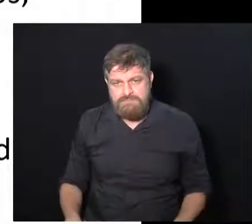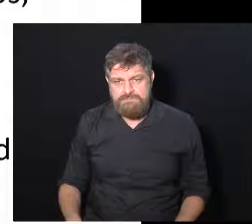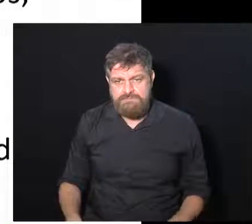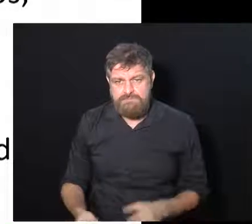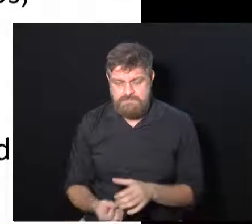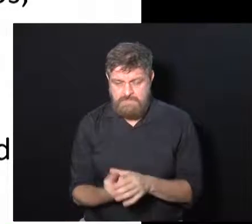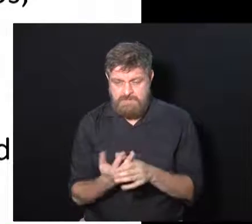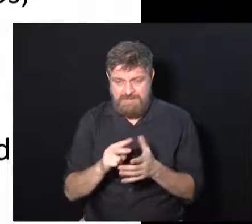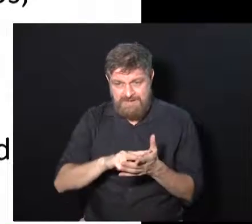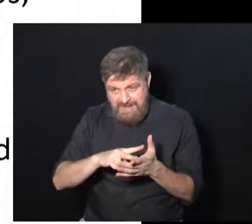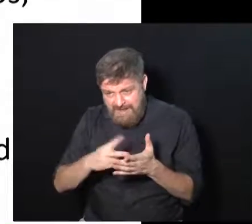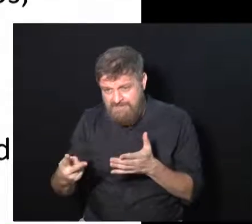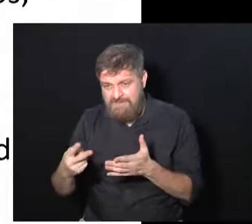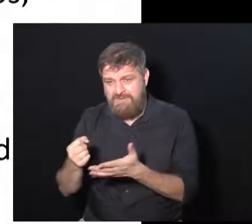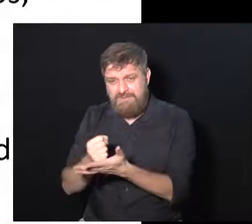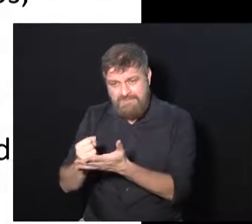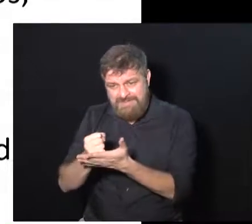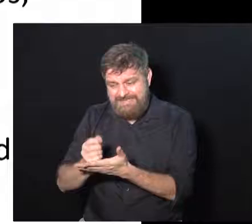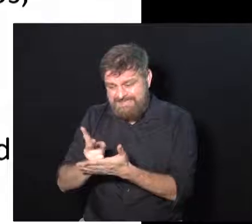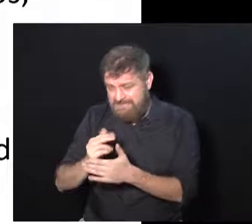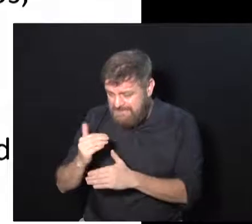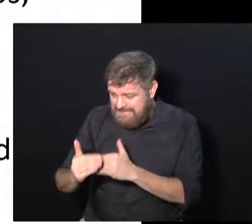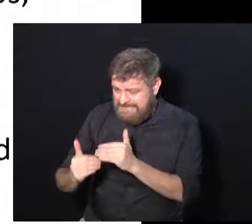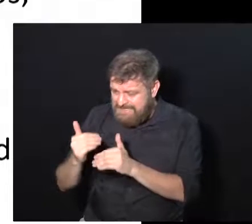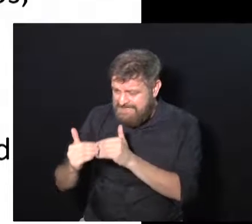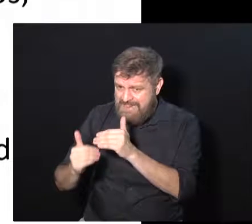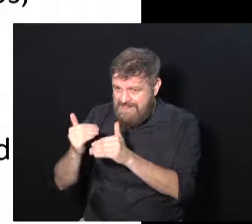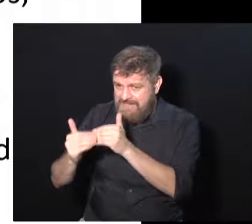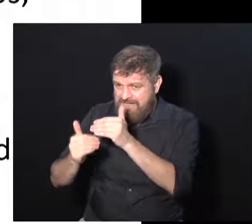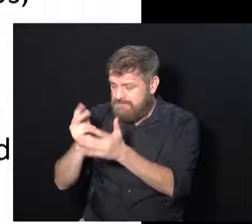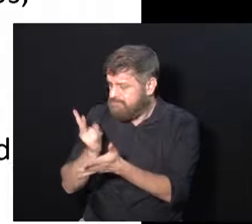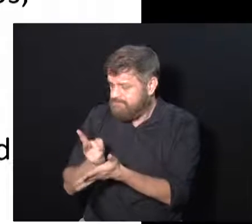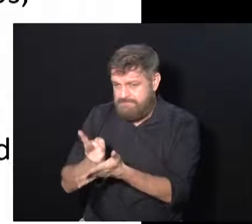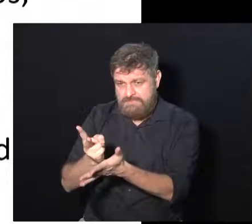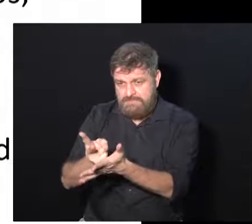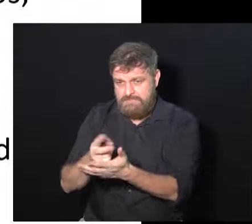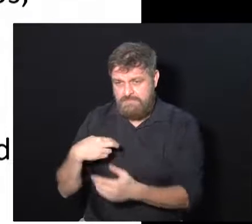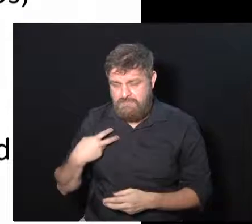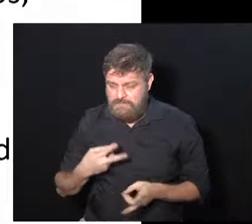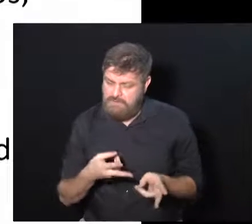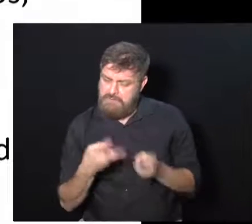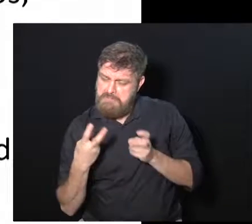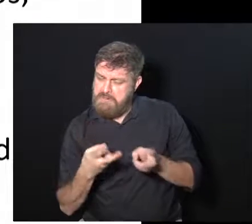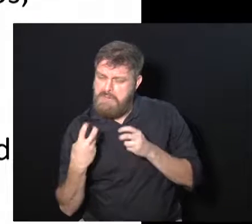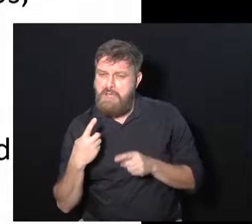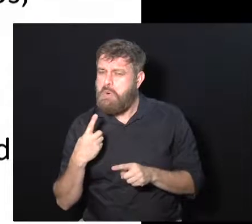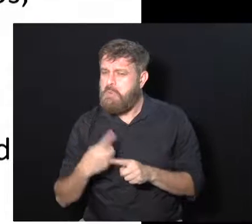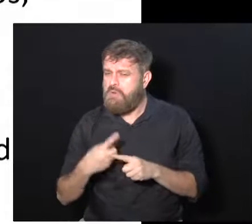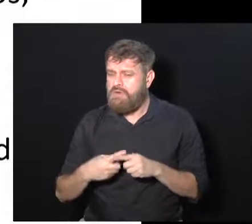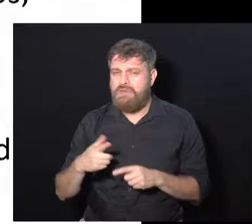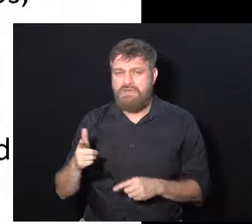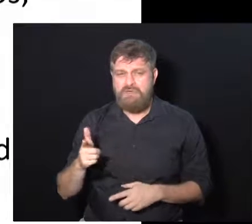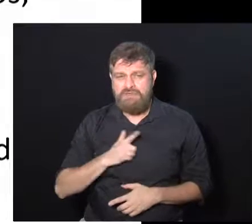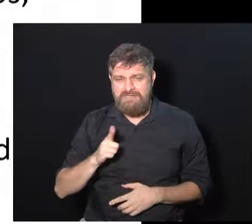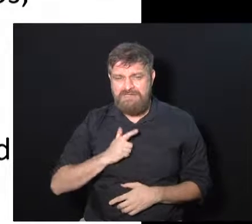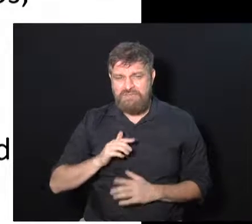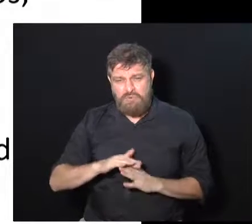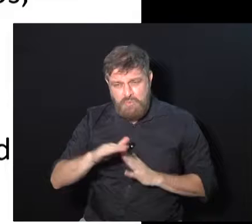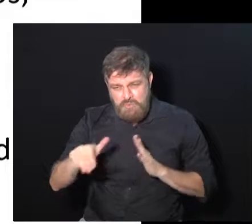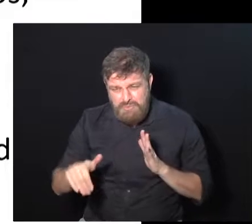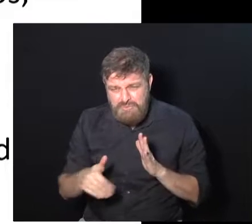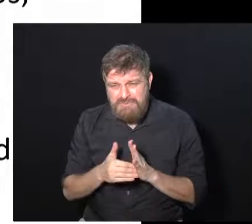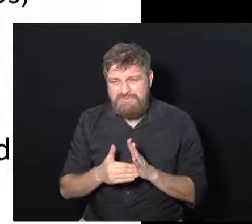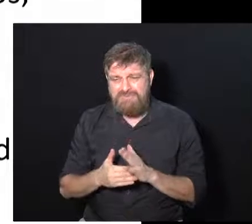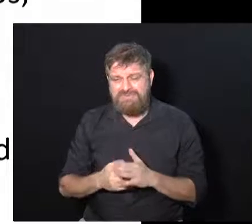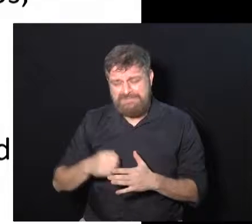uma prática em constante evolução. E a gente verifica isso porque, mesmo com toda essa resistência